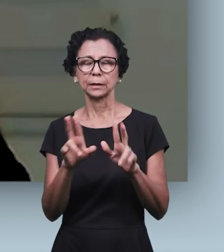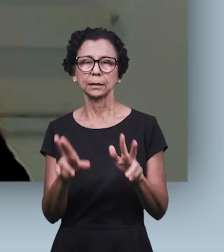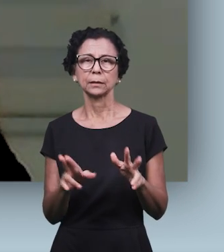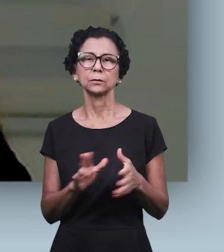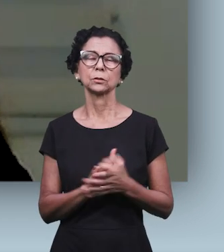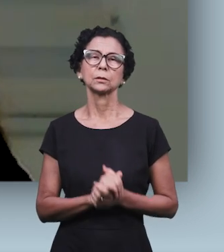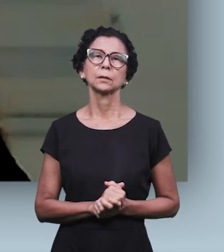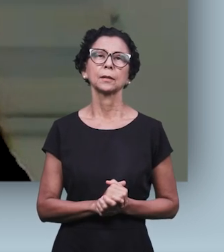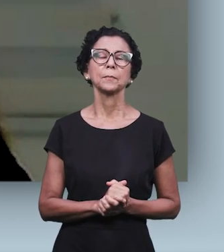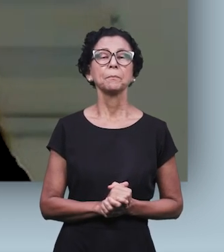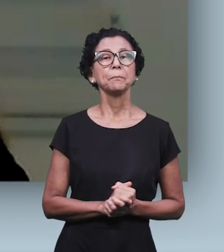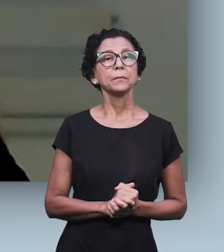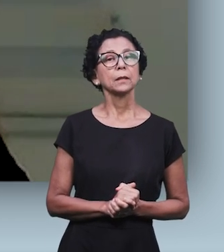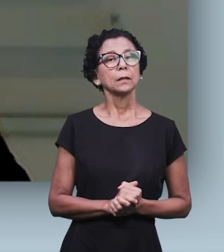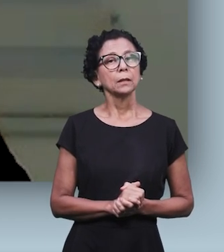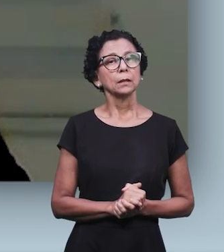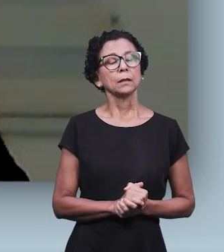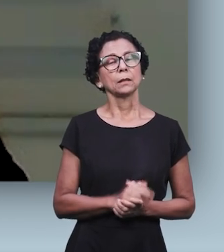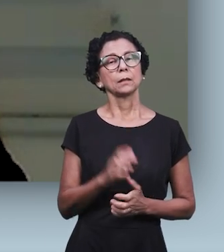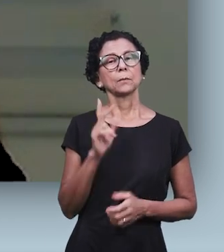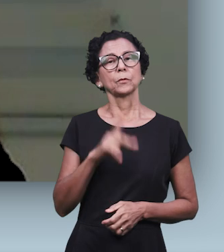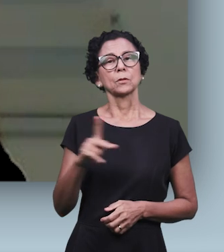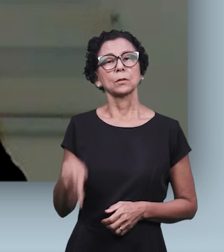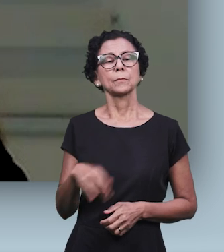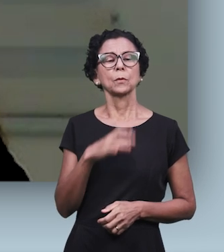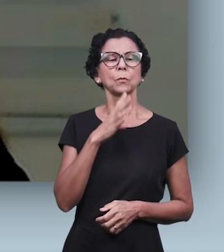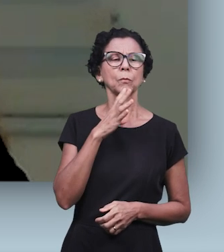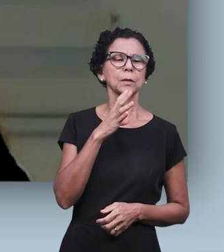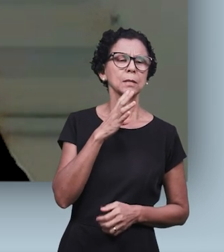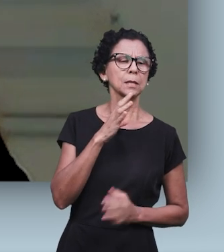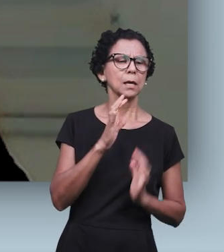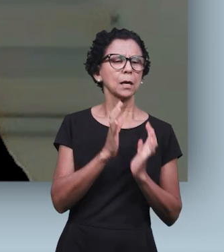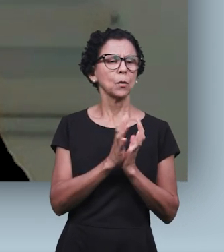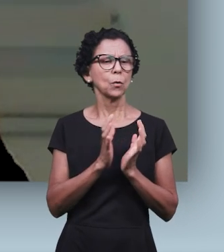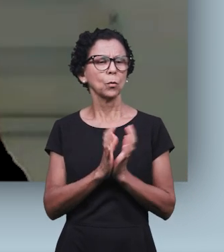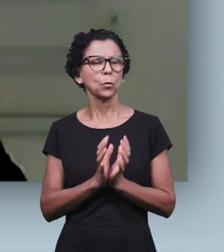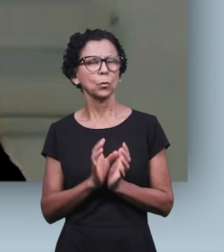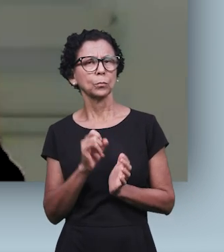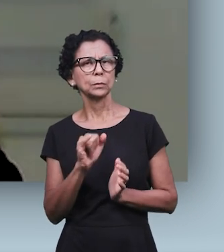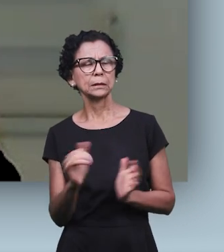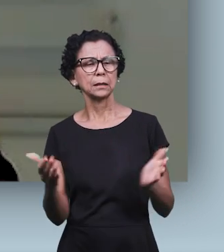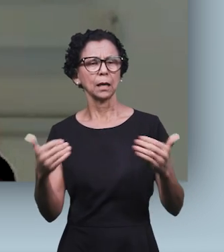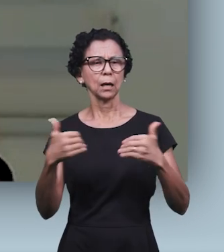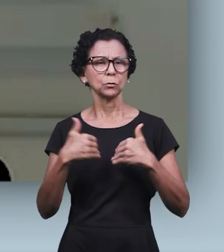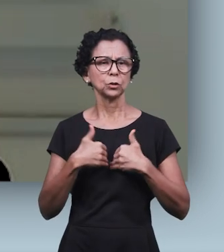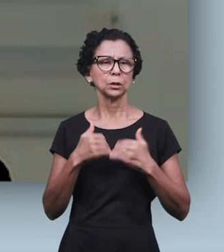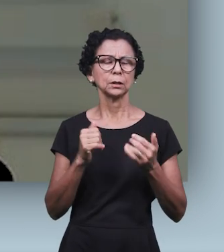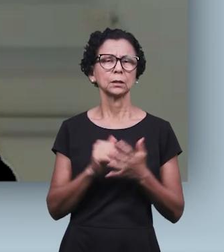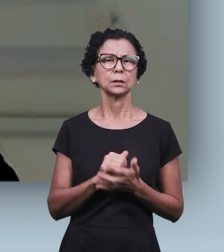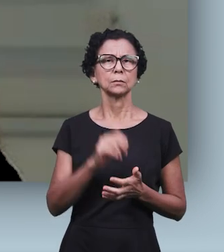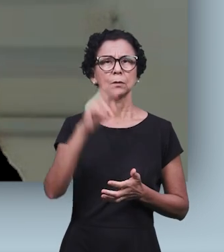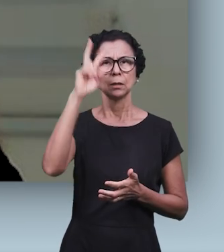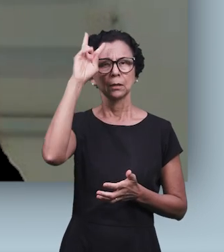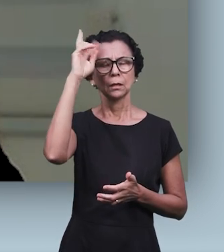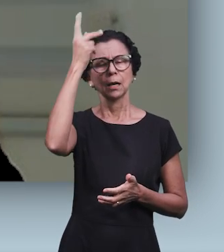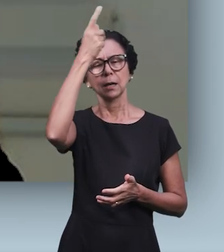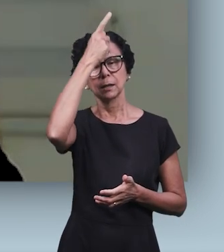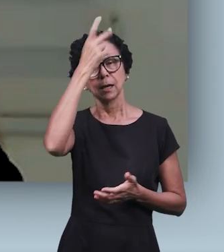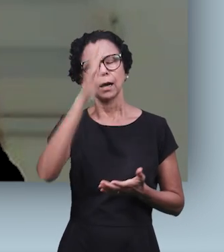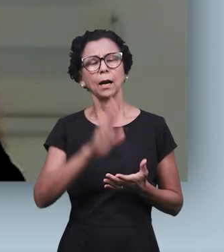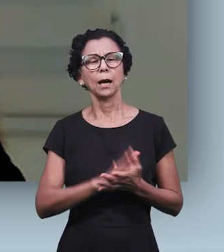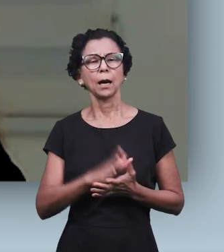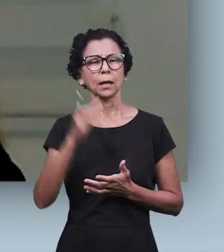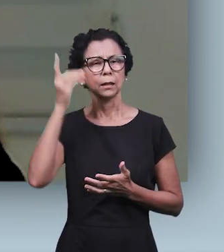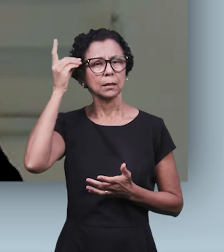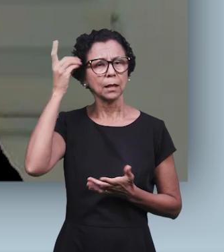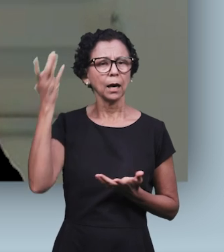deve, em primeiro lugar, conhecer a sua classe, a sua criança. Então, se tem um autista, uma criança com TDAH, uma criança com